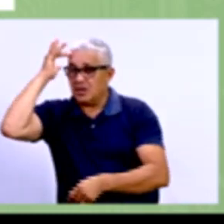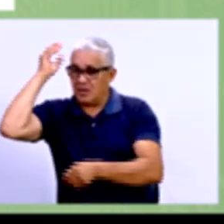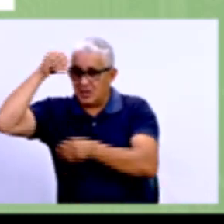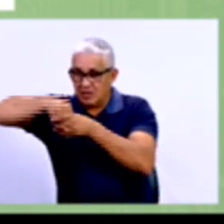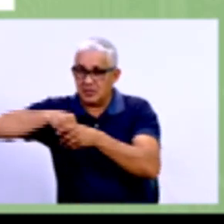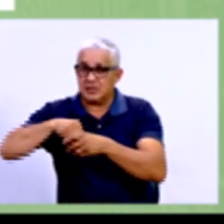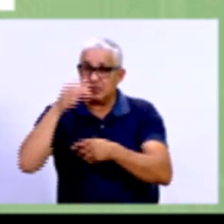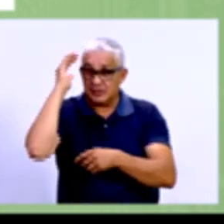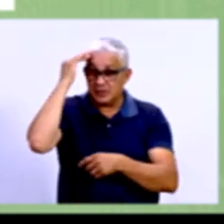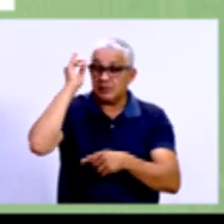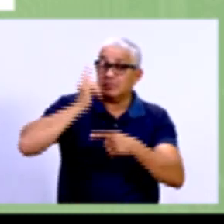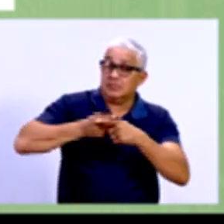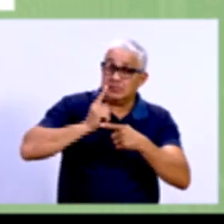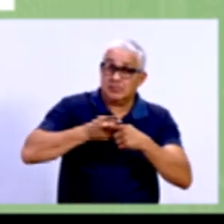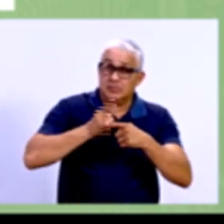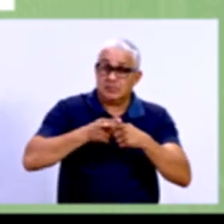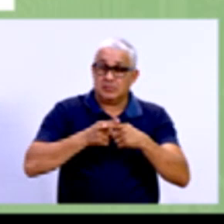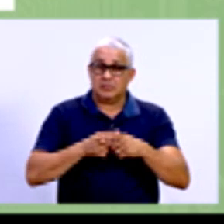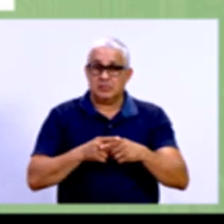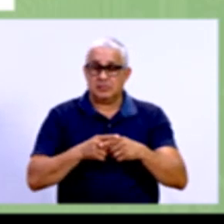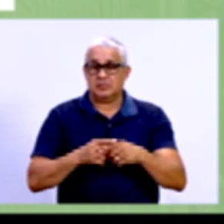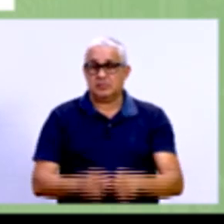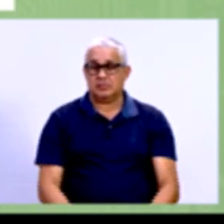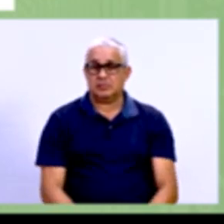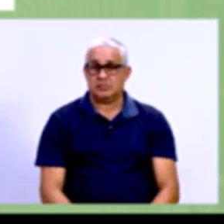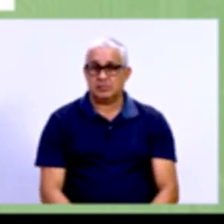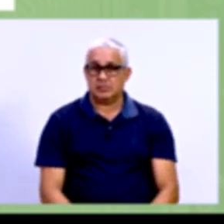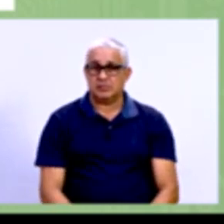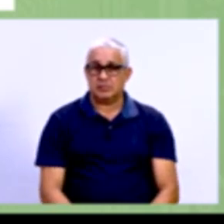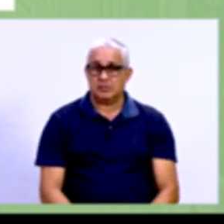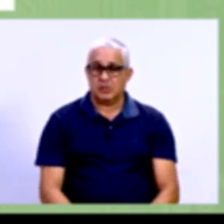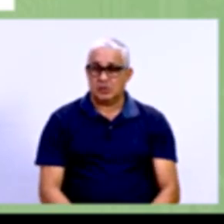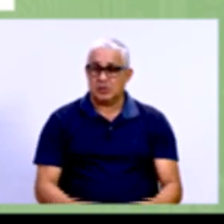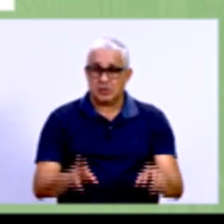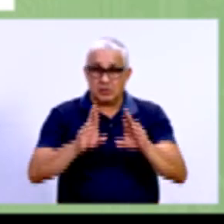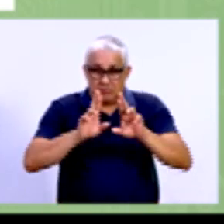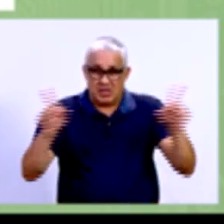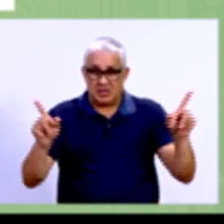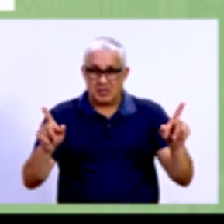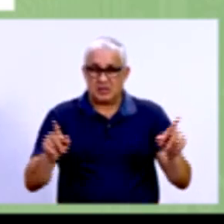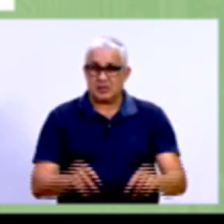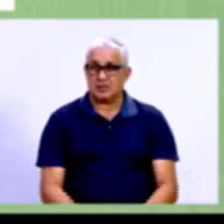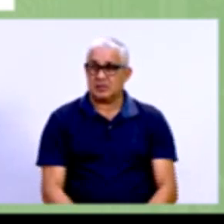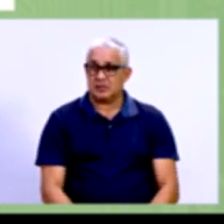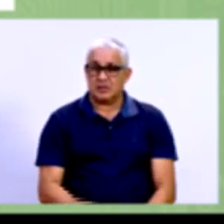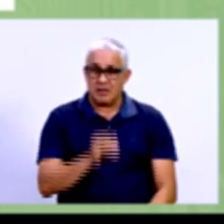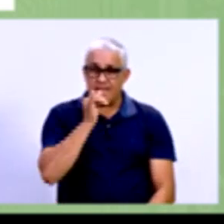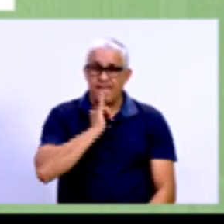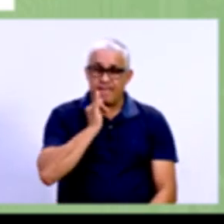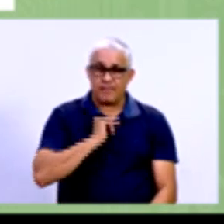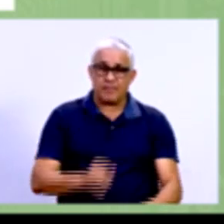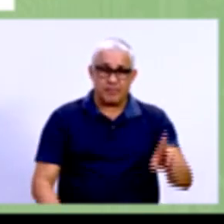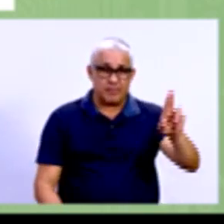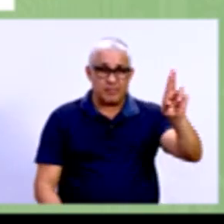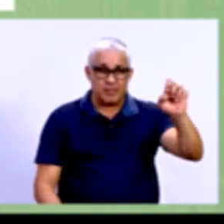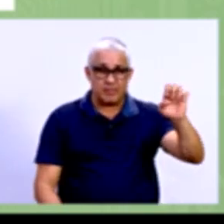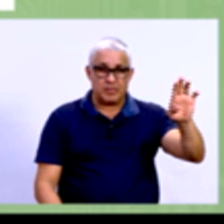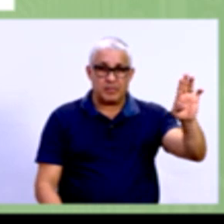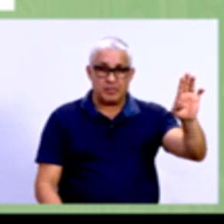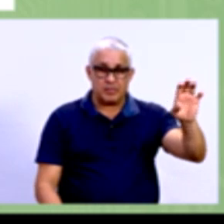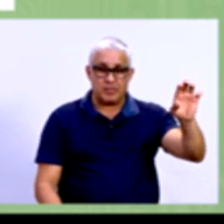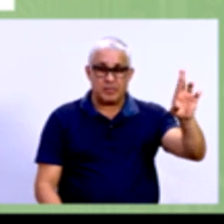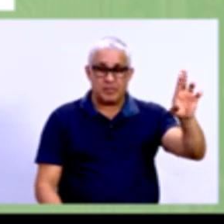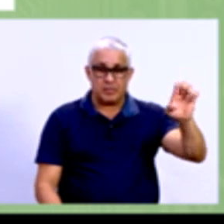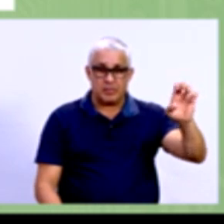vocês entenderem o porquê uma grandeza não inclui a outra, né? Por exemplo, receita per capita seria a